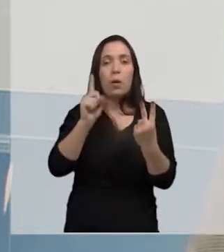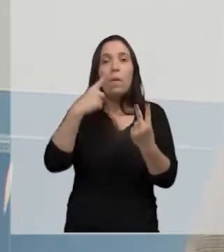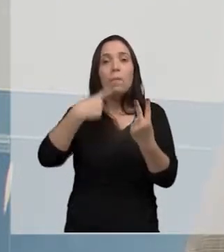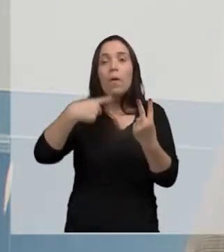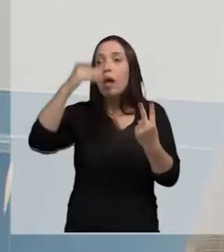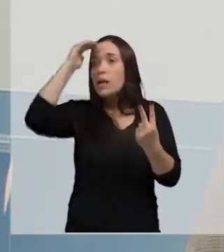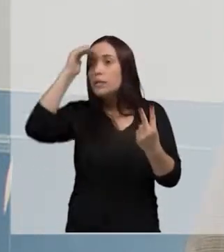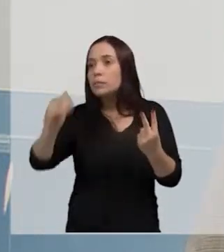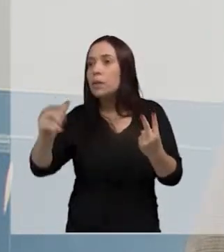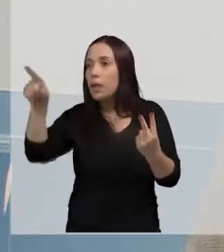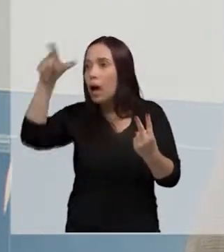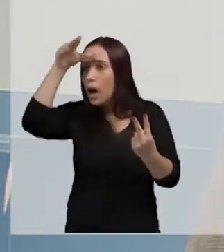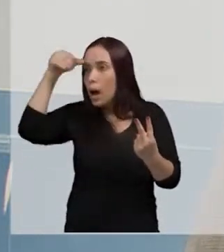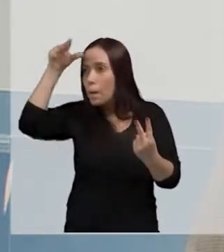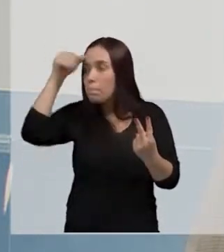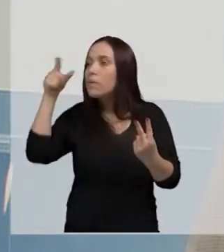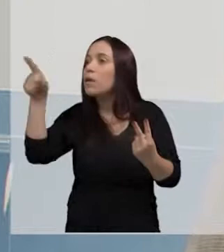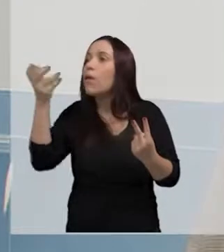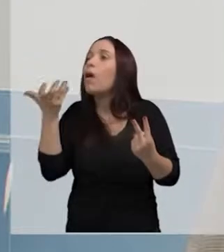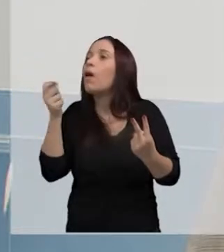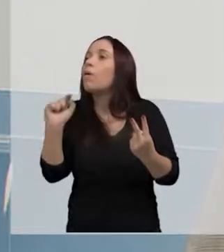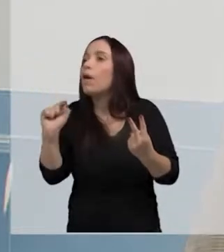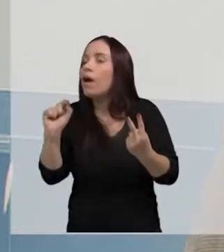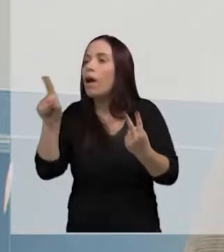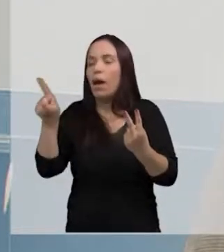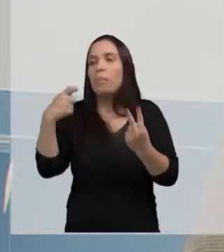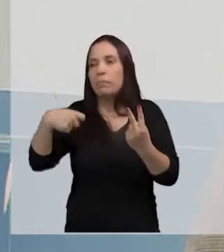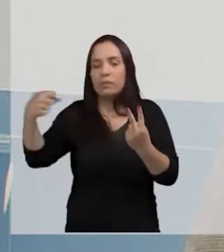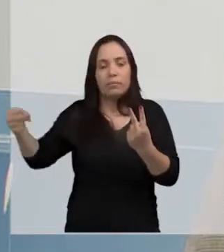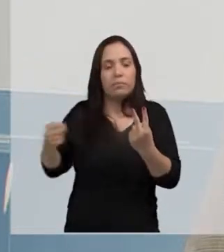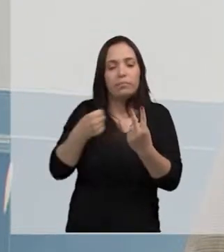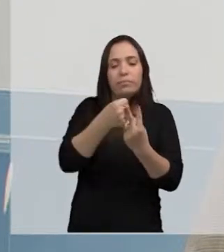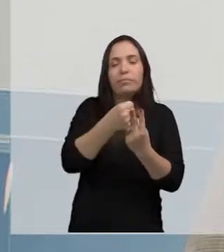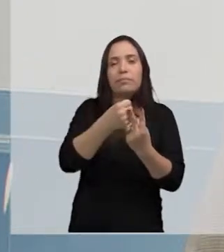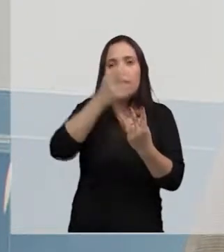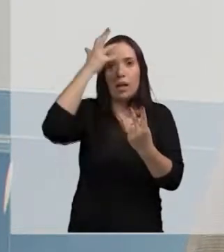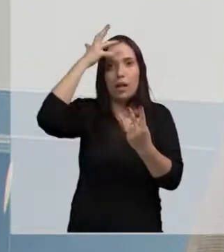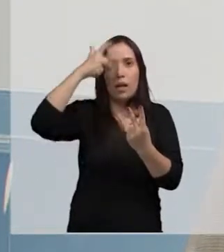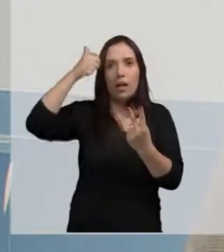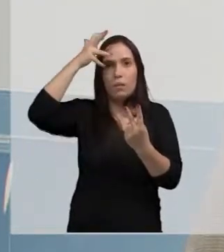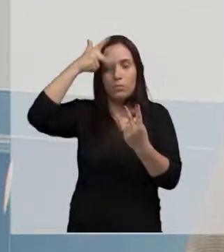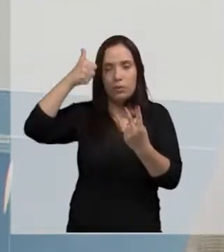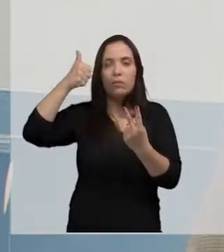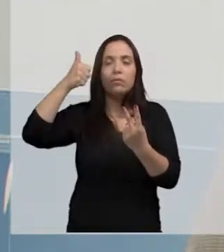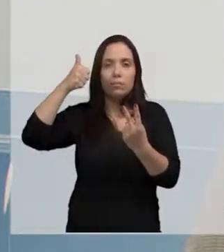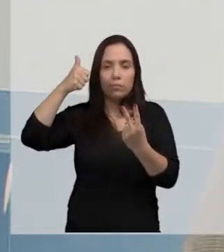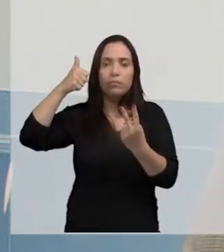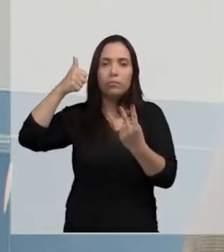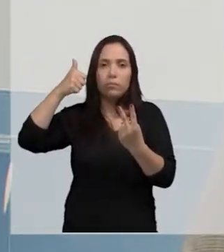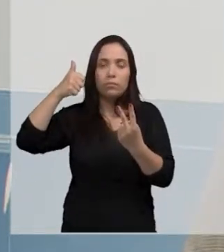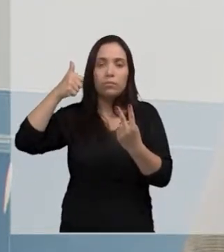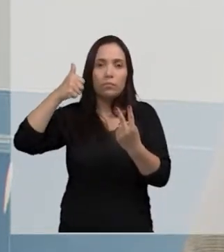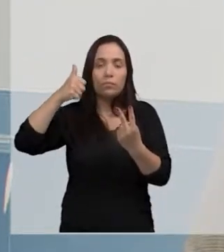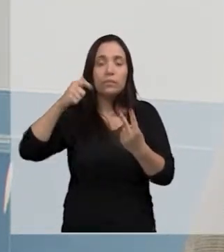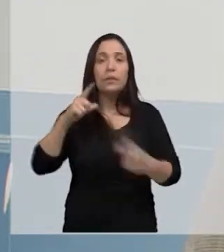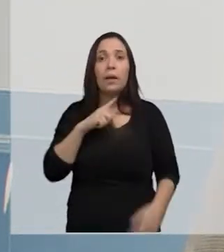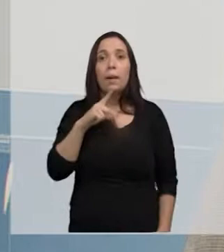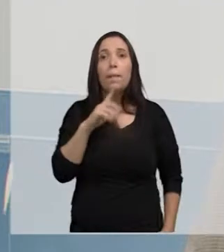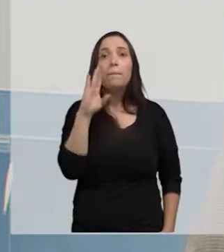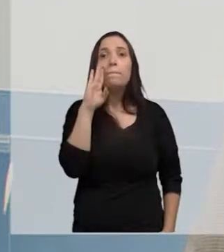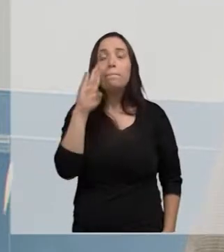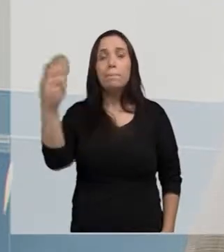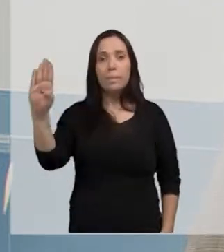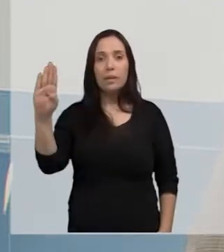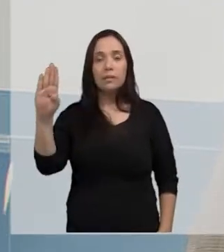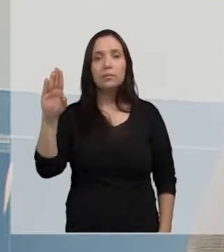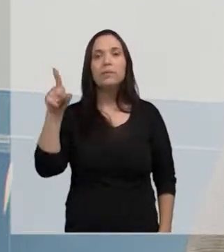Camilo. Em respeito à vontade do governador em eleger e tentar que Eunício voltasse para o Senado. Então, o movimento